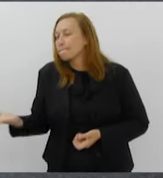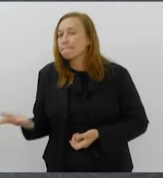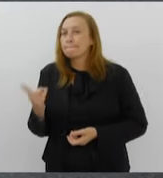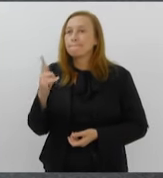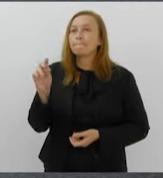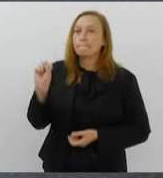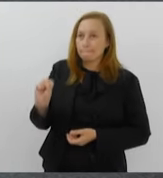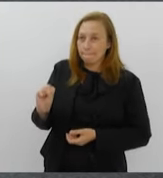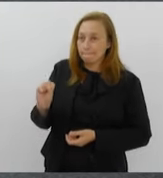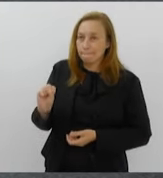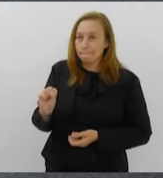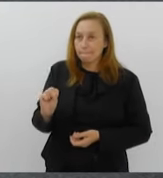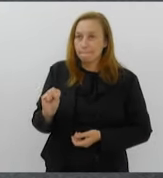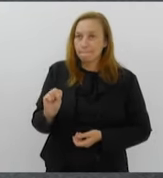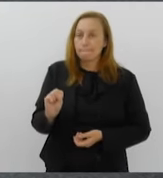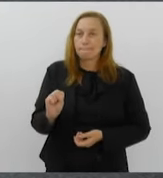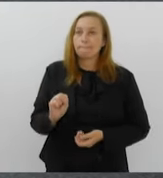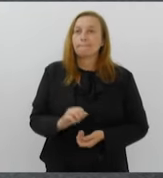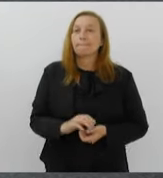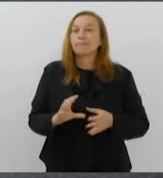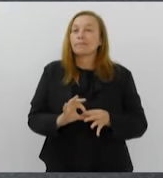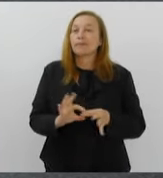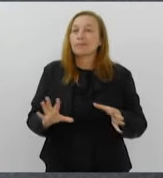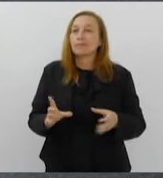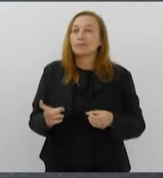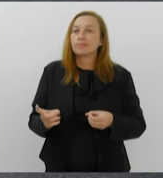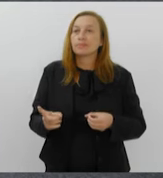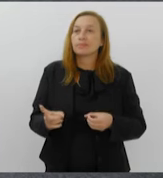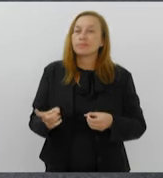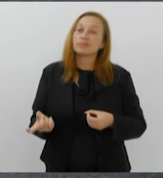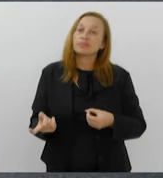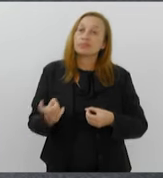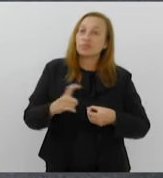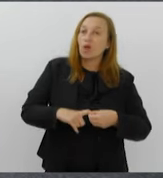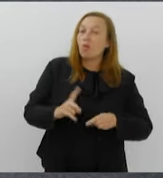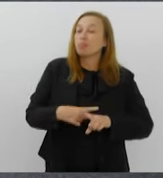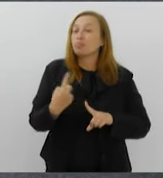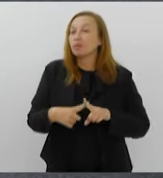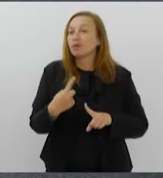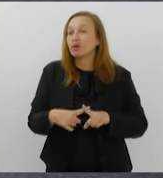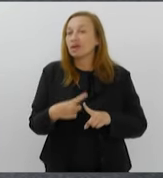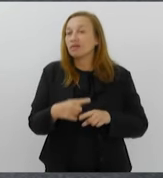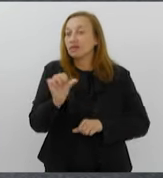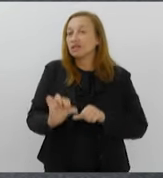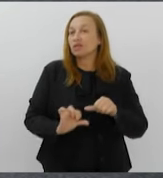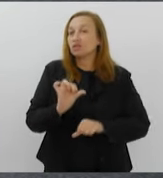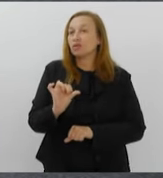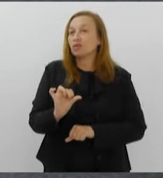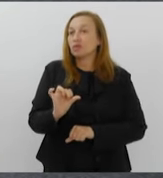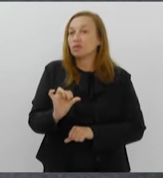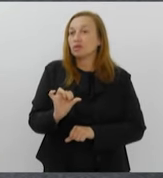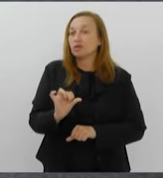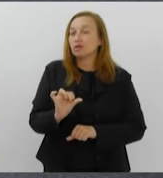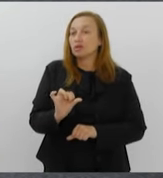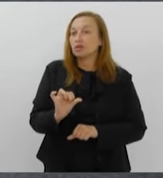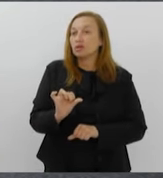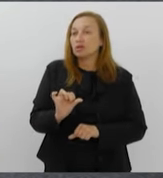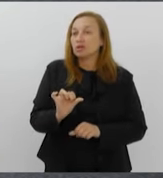gás nós vamos deixar de reinjetar? Porque isso vai se transformar em ganhos